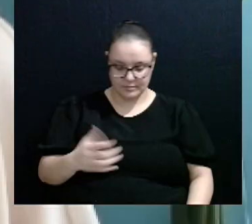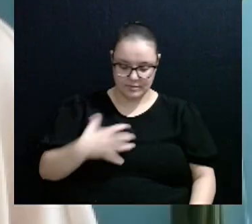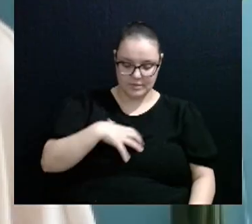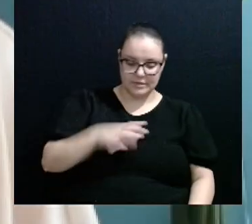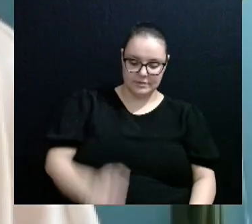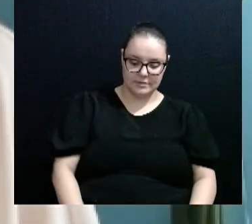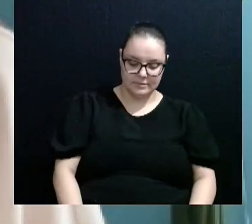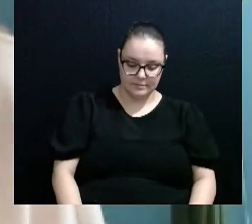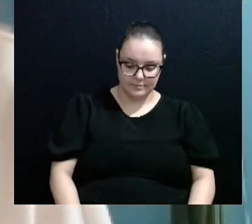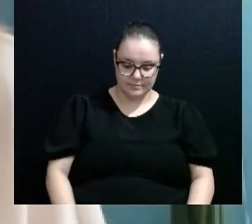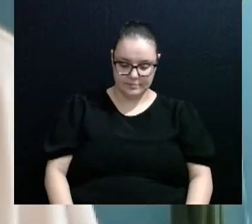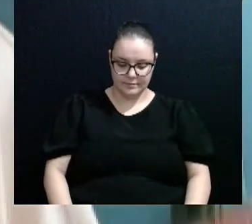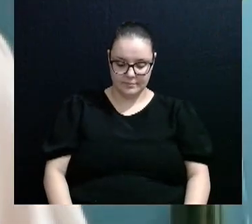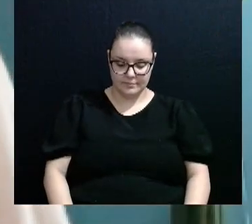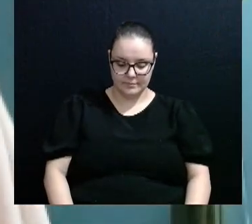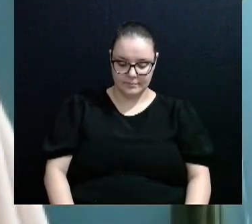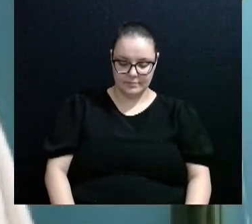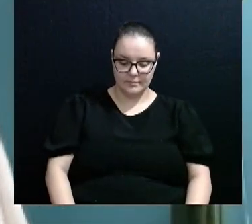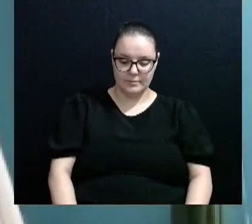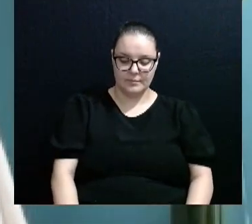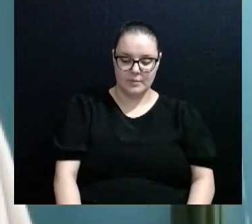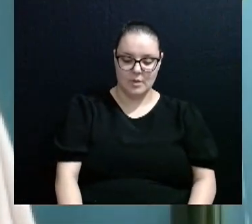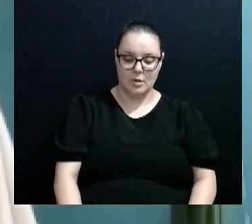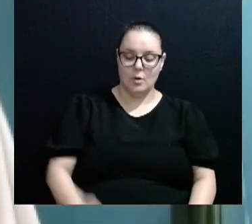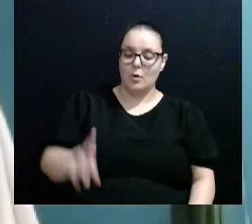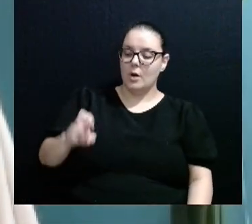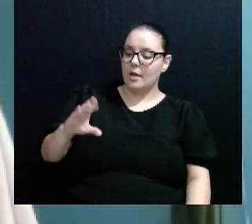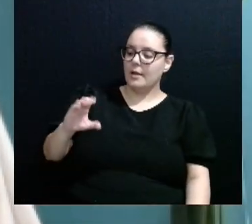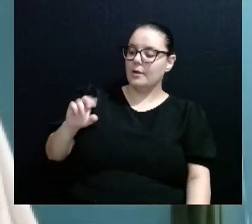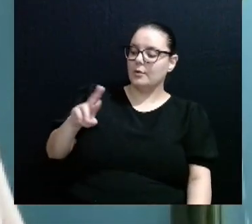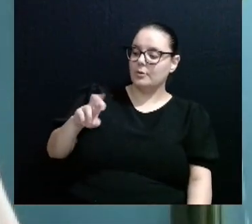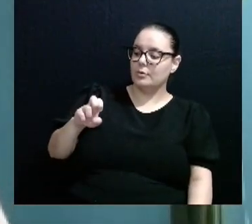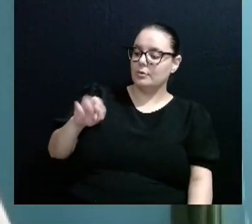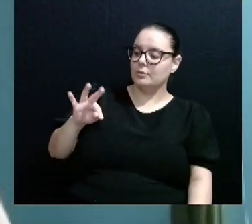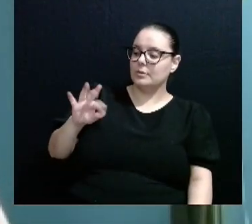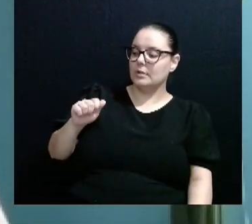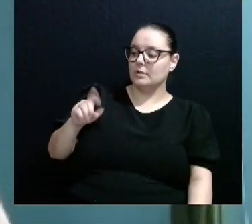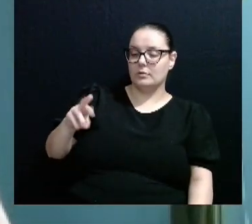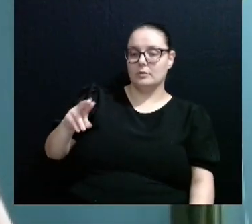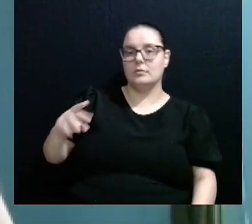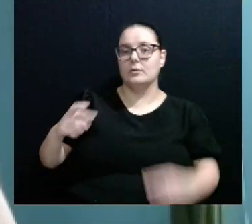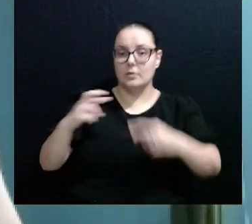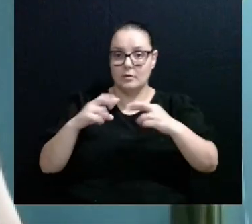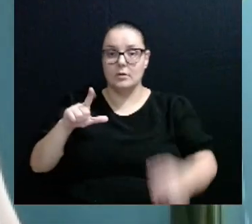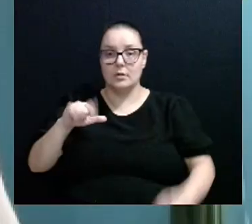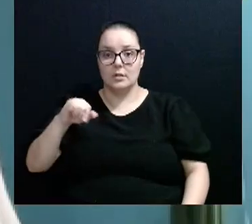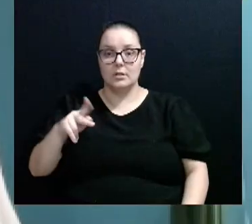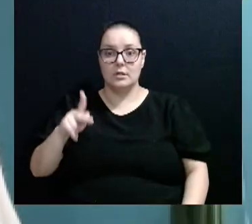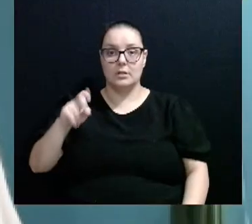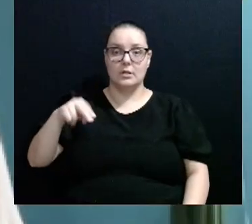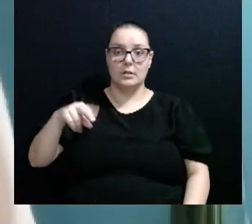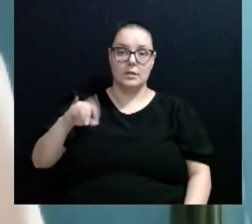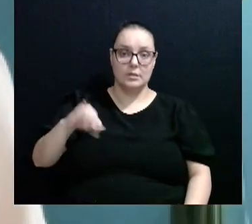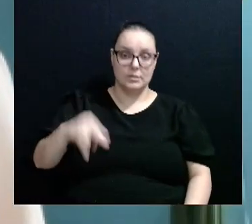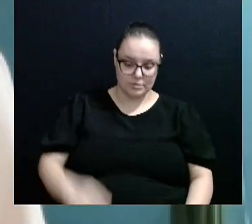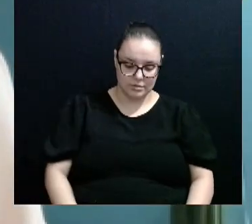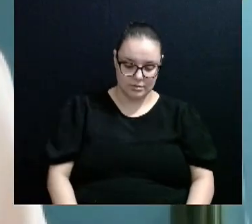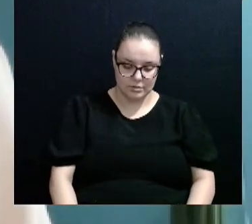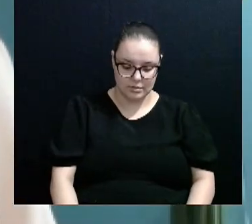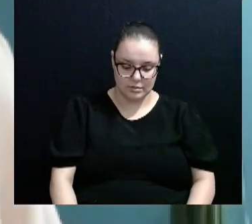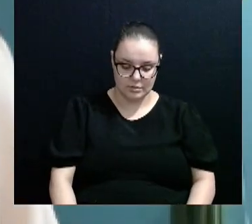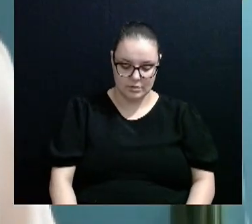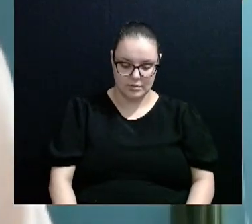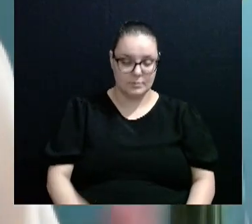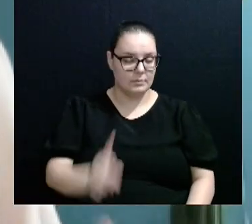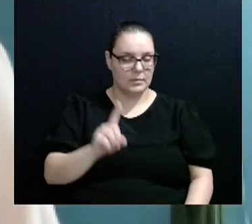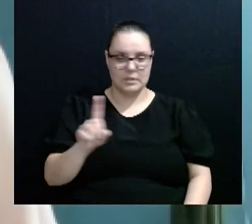Então, o recrutador ele vai olhar o seu LinkedIn. Então, você precisa ter ele ali. Mas não basta.